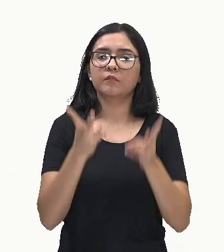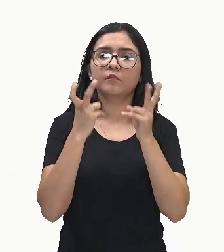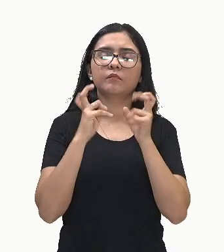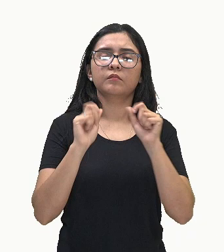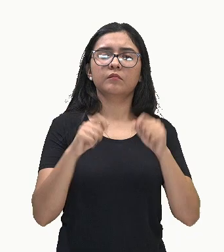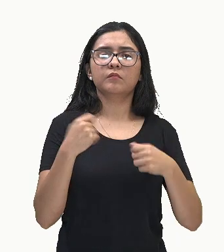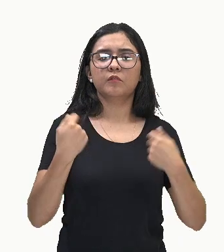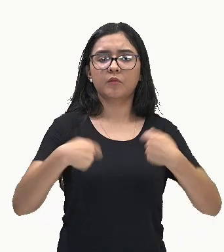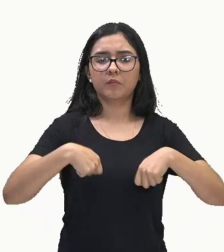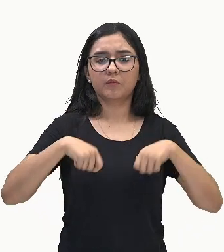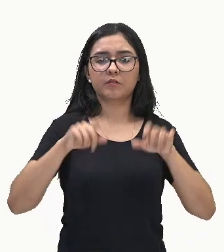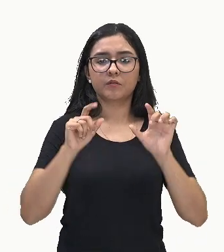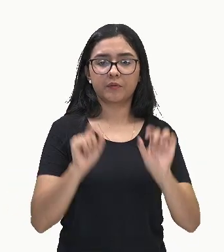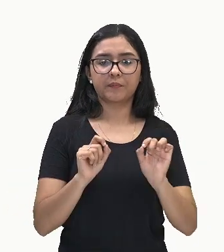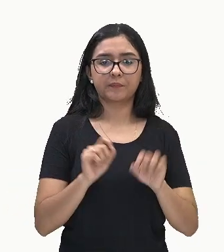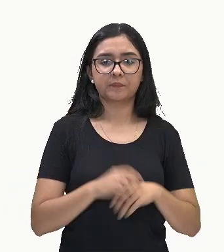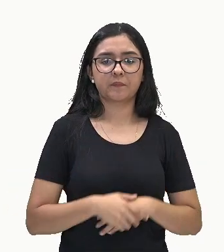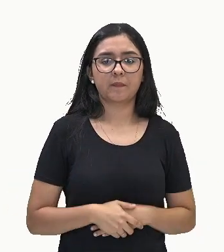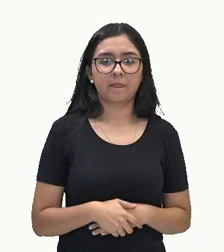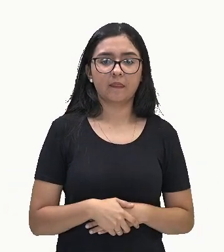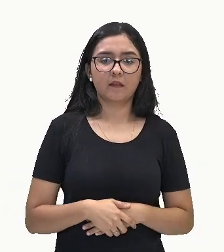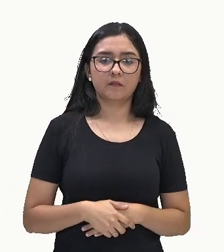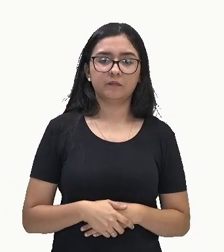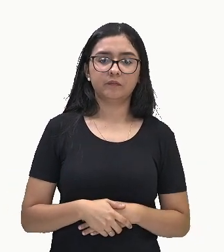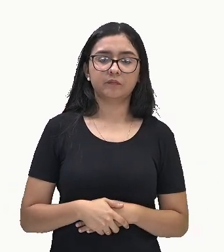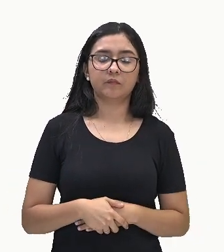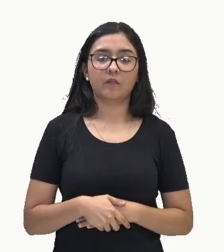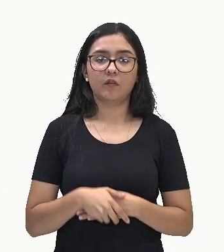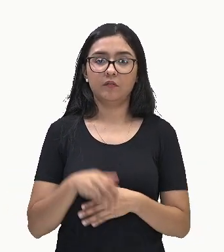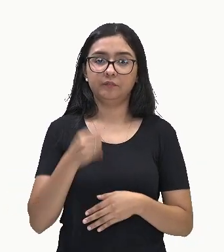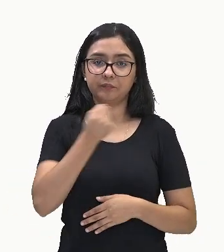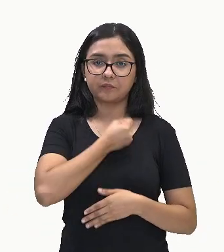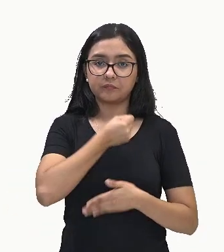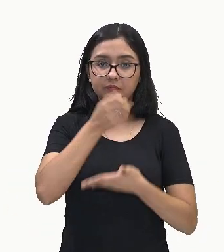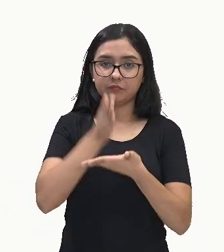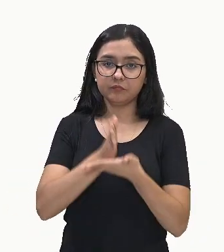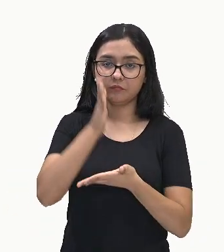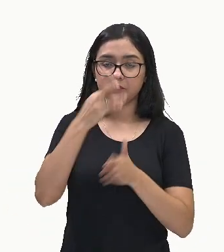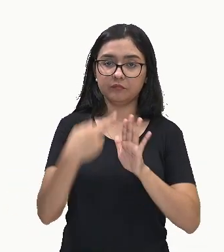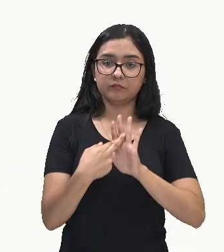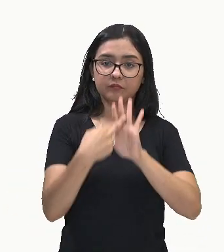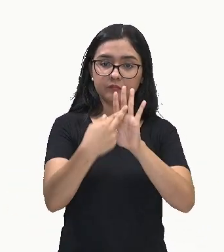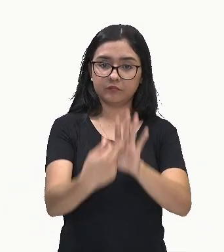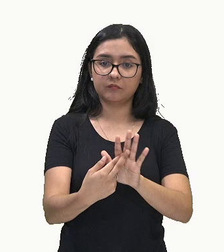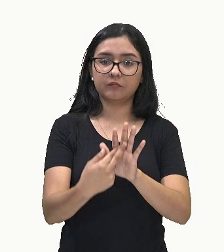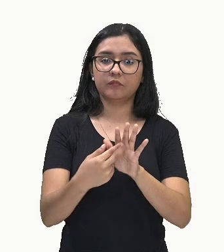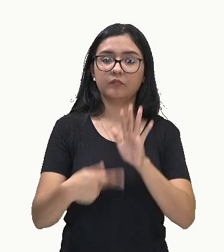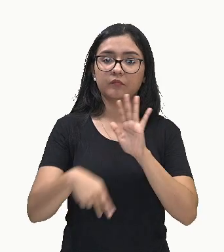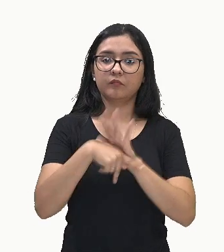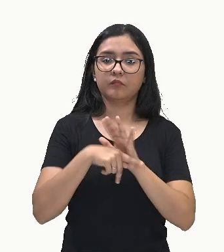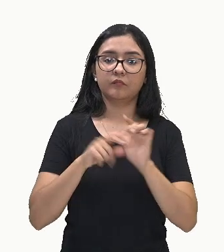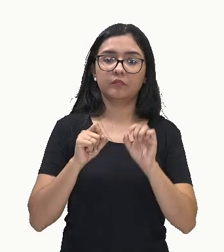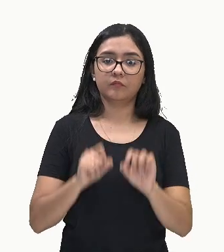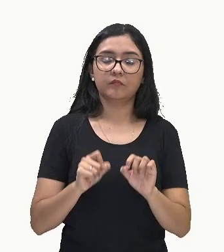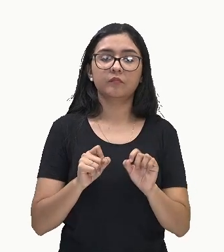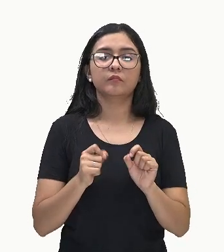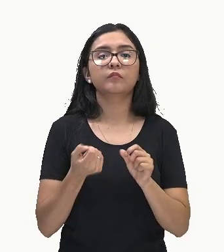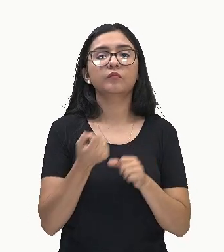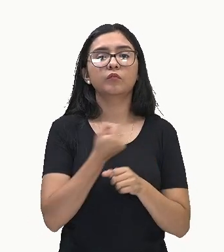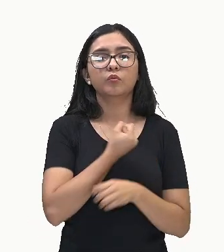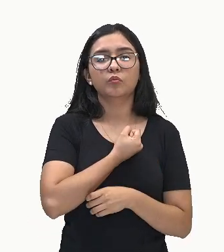necessariamente o o elemento da mediana que representa a mediana faça parte do meu conjunto de